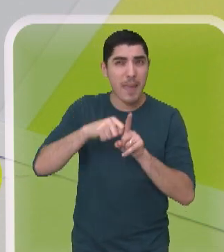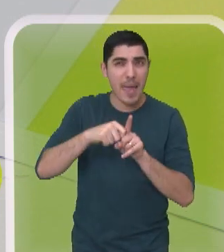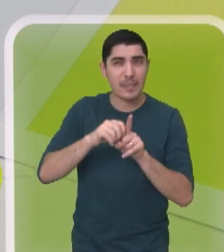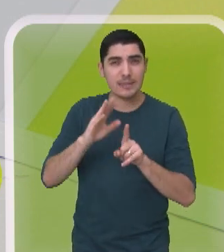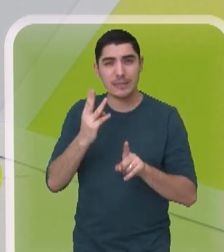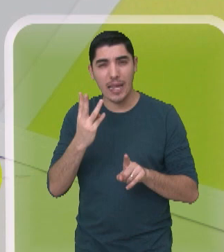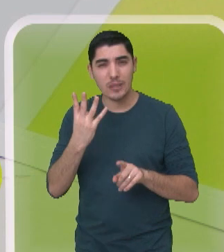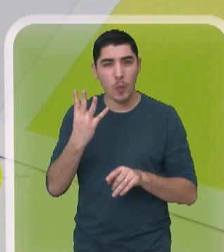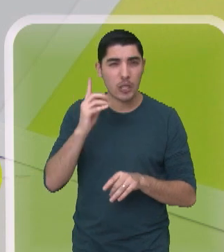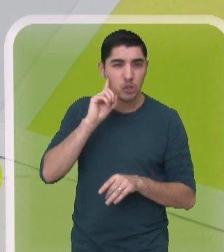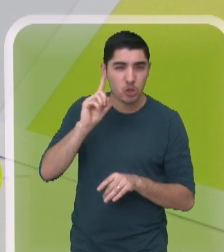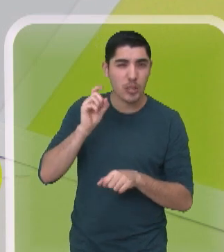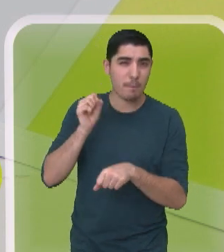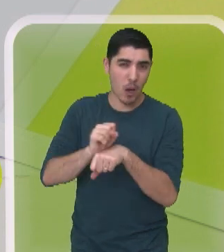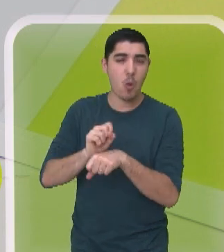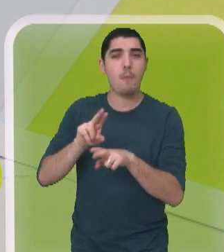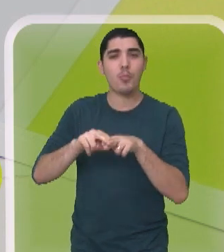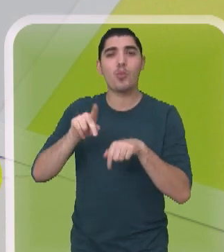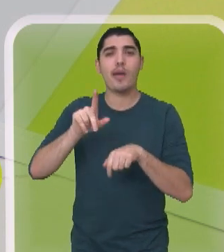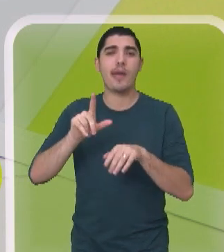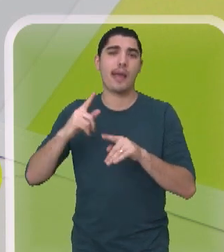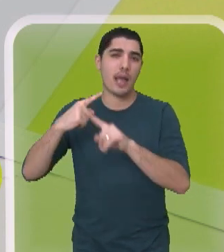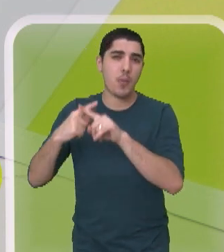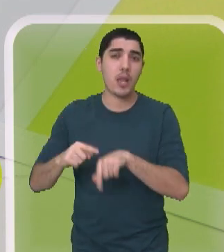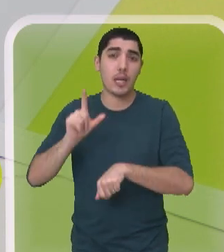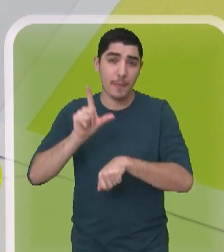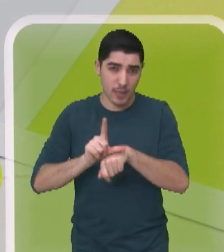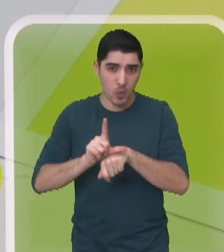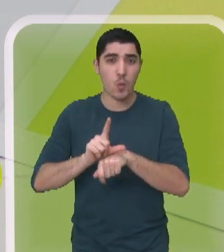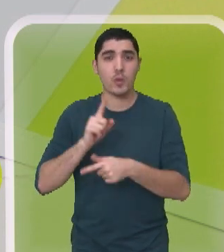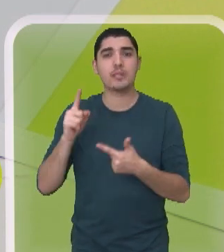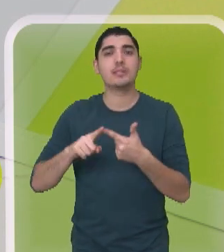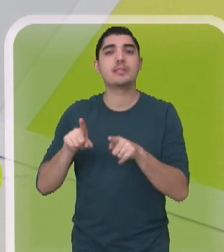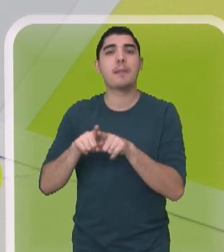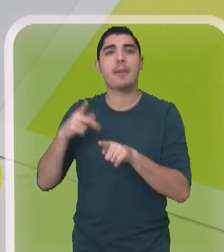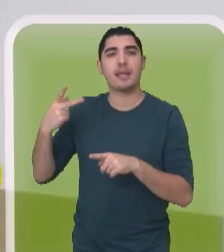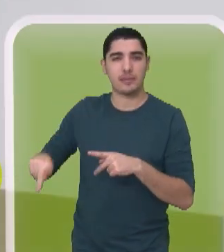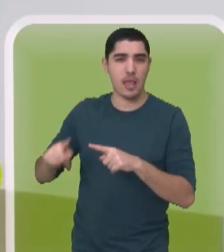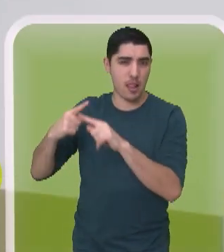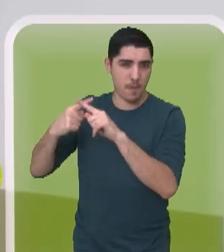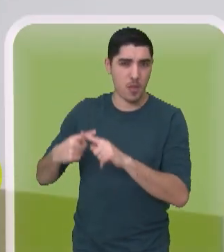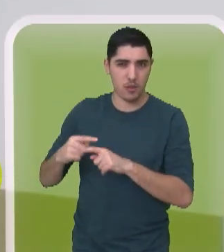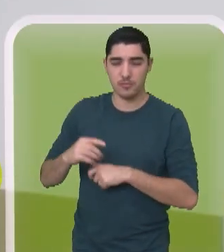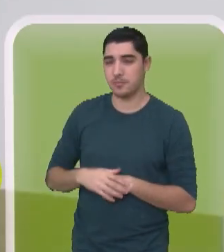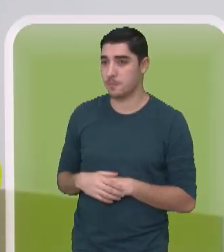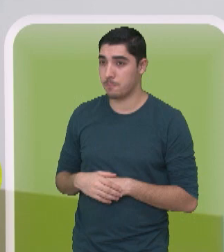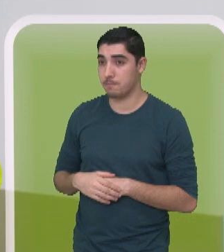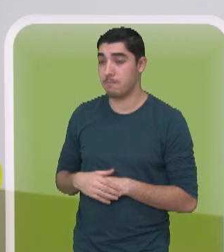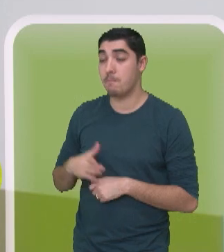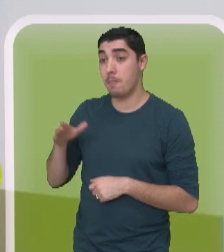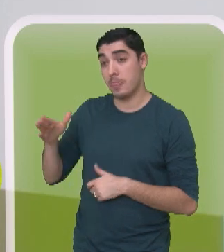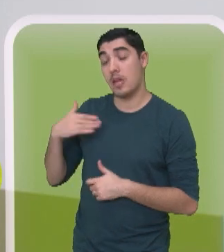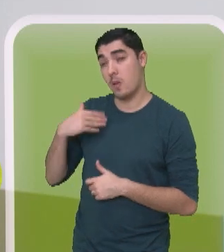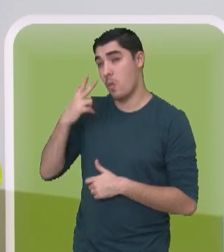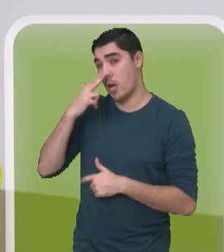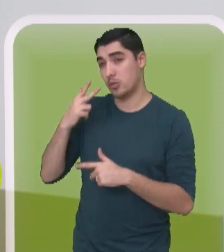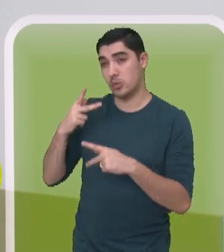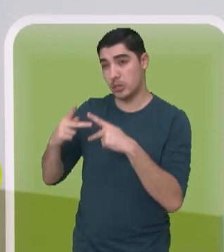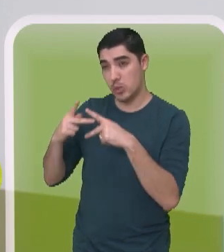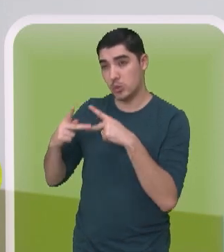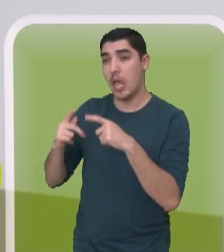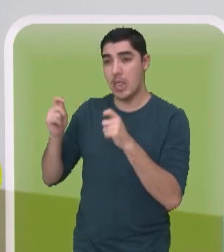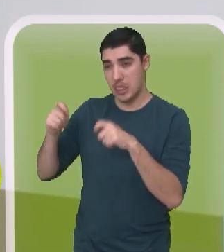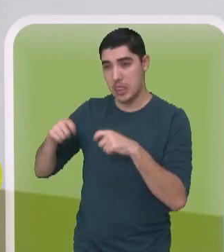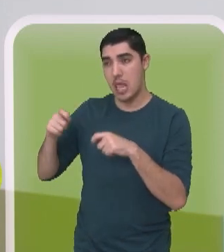dias paralisado por conta de Libertadores e também jogos abertos e regionais, Brunão, no pique. O São José, para mim, é favorito, né, a